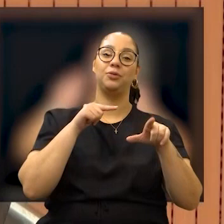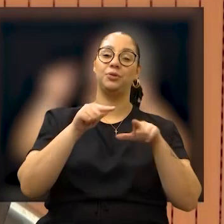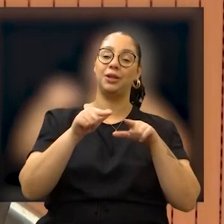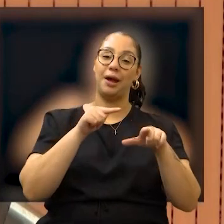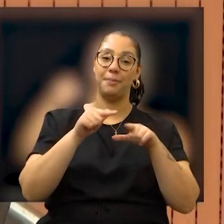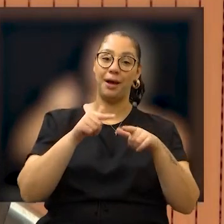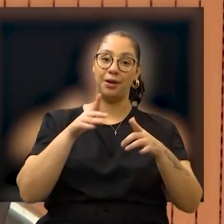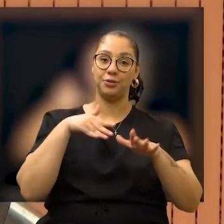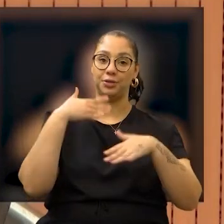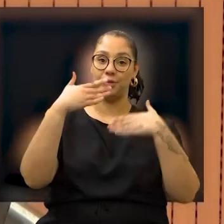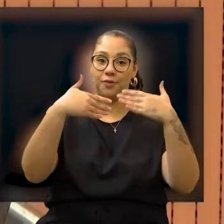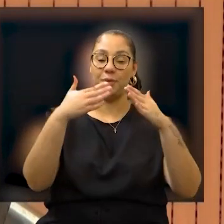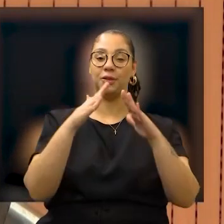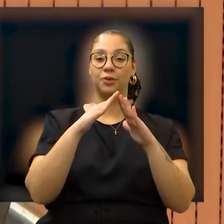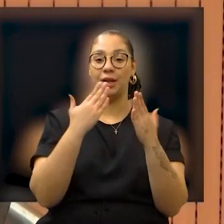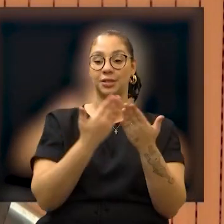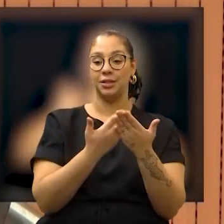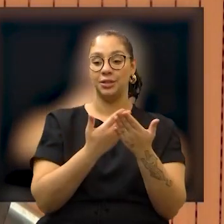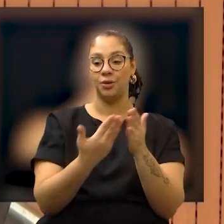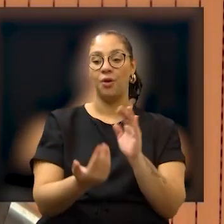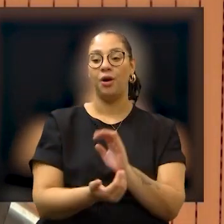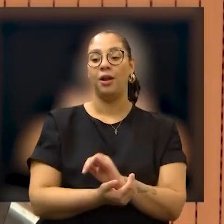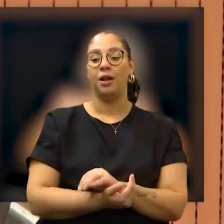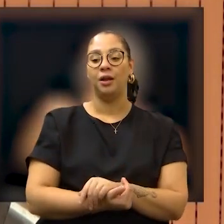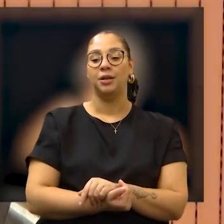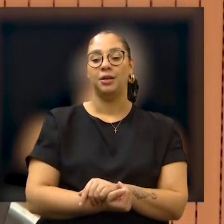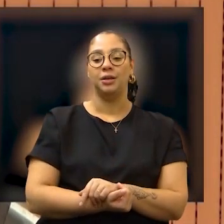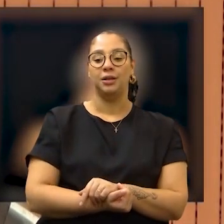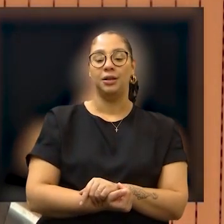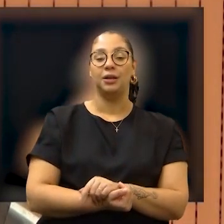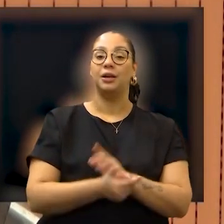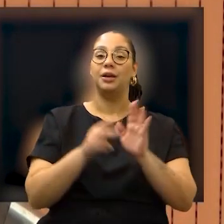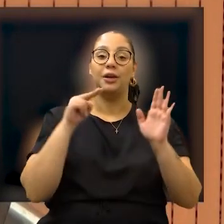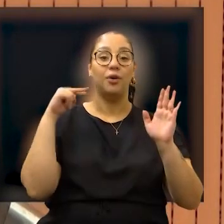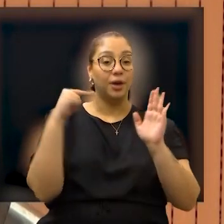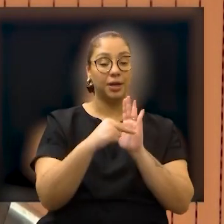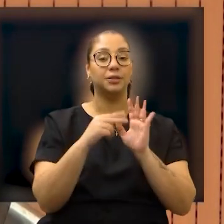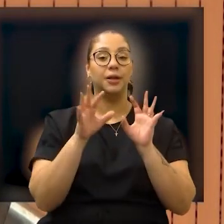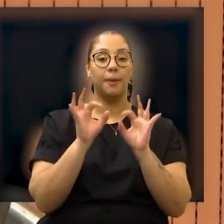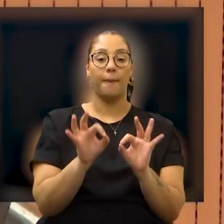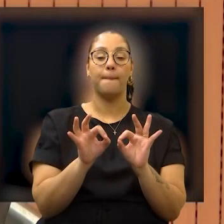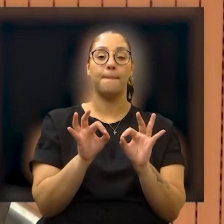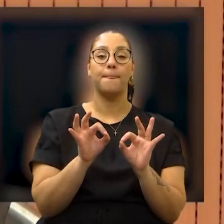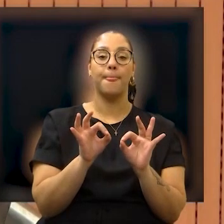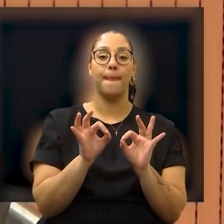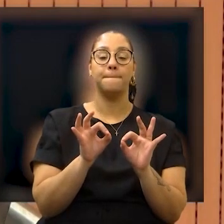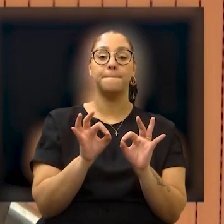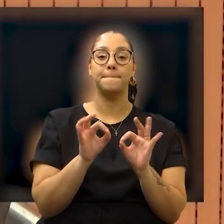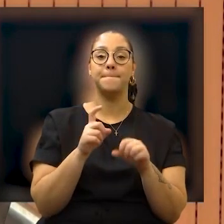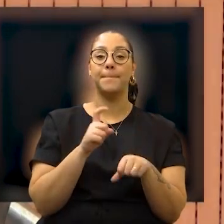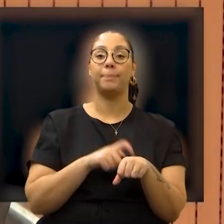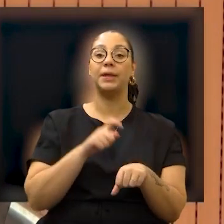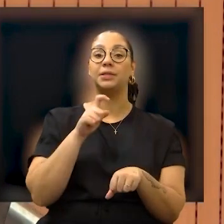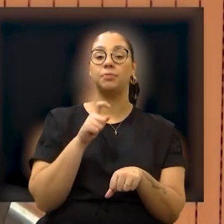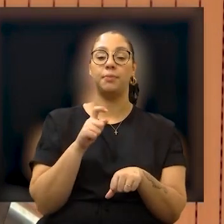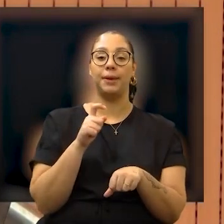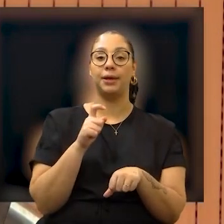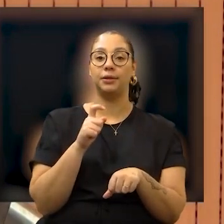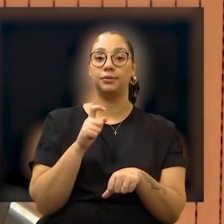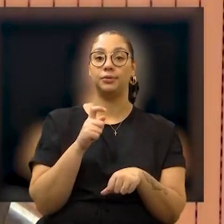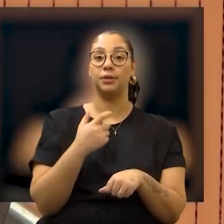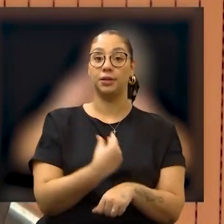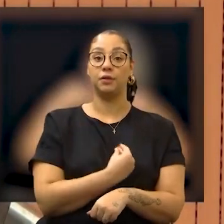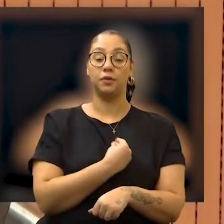trabalho que a gente desenvolve nas escolas, em reconhecer, né, esse